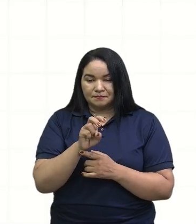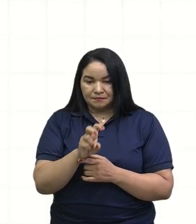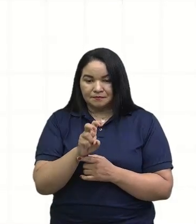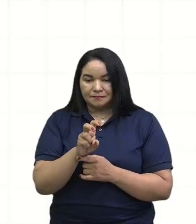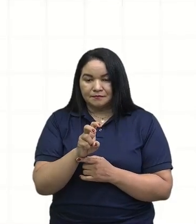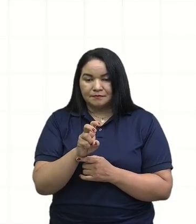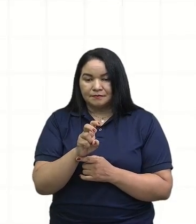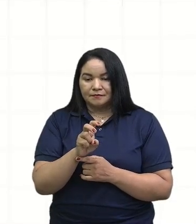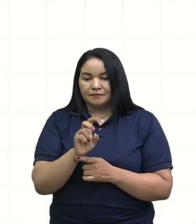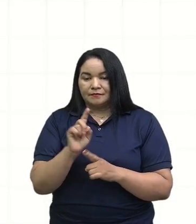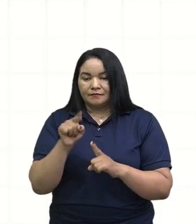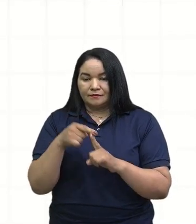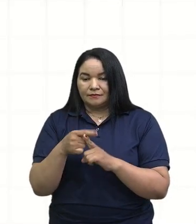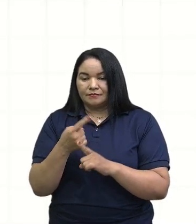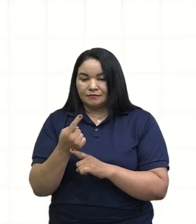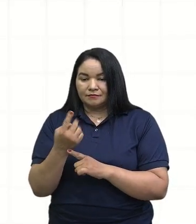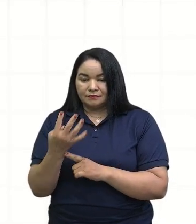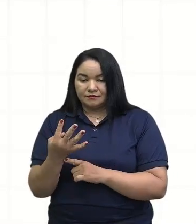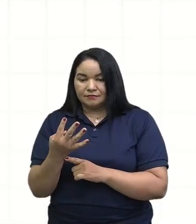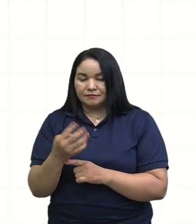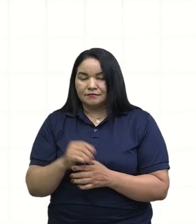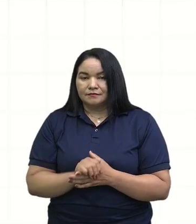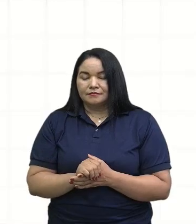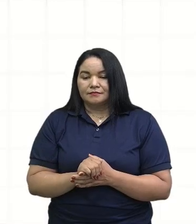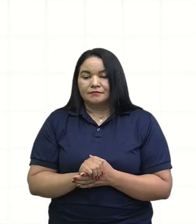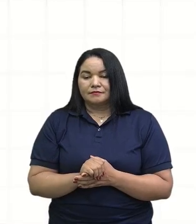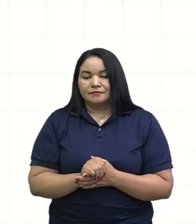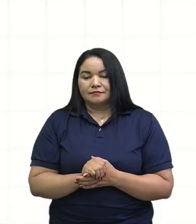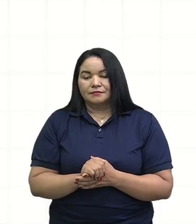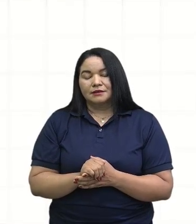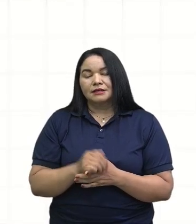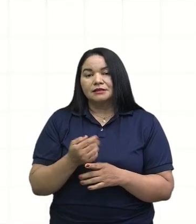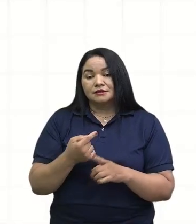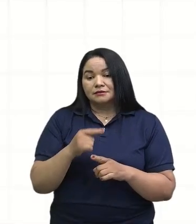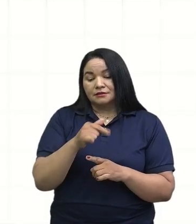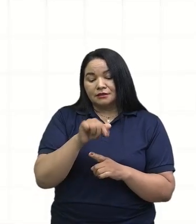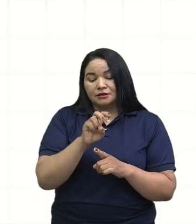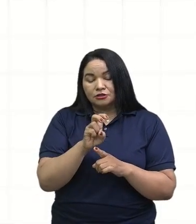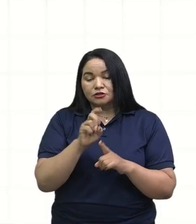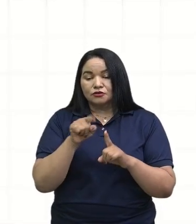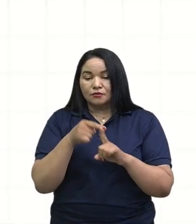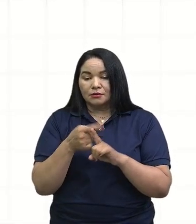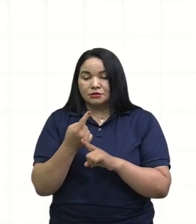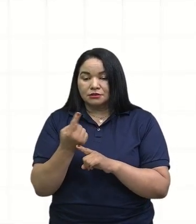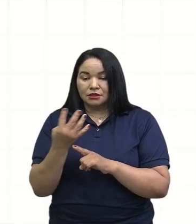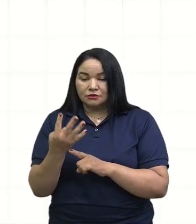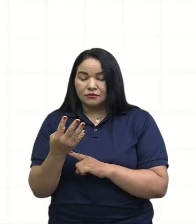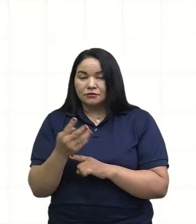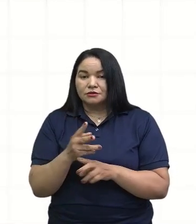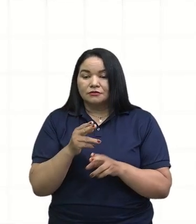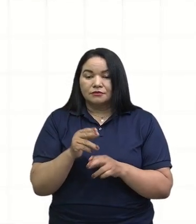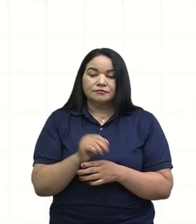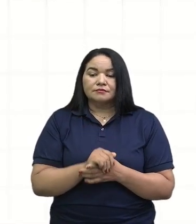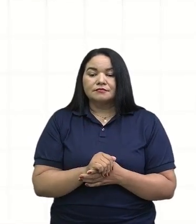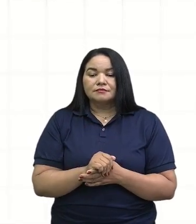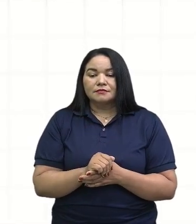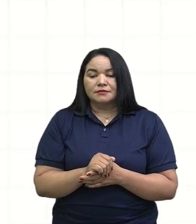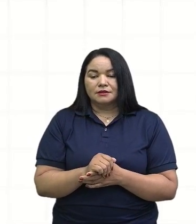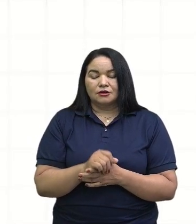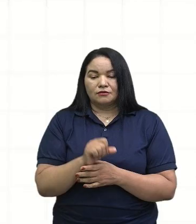75 mais 14. 75 mais 14... Opa, os 4 ficou estranho